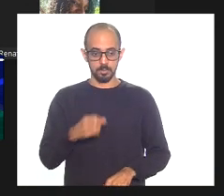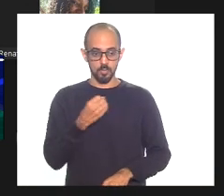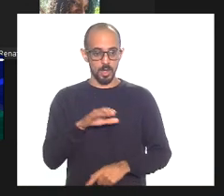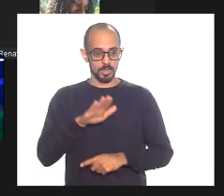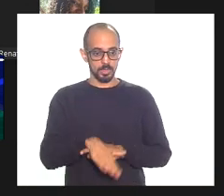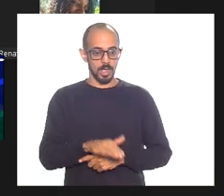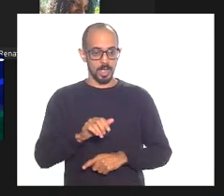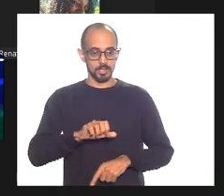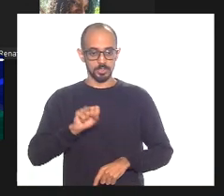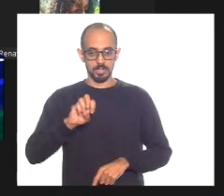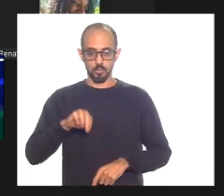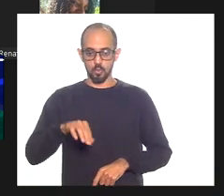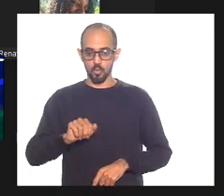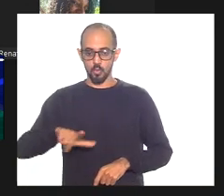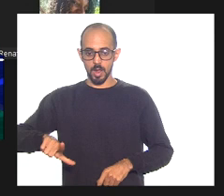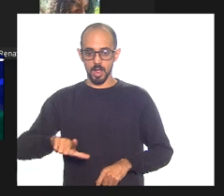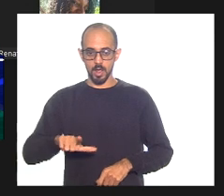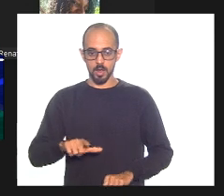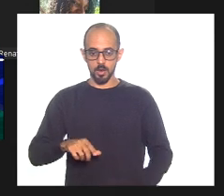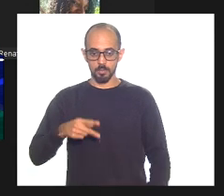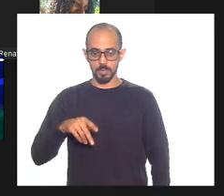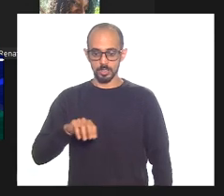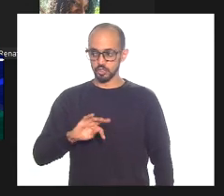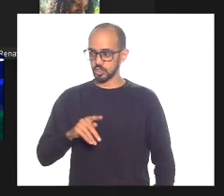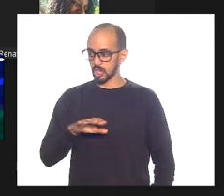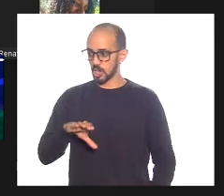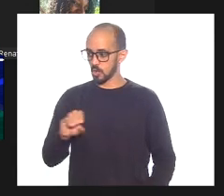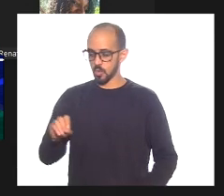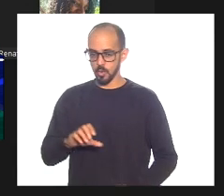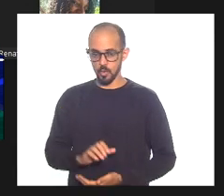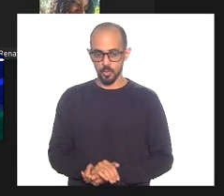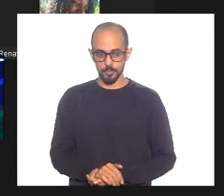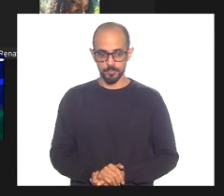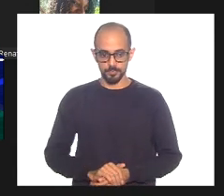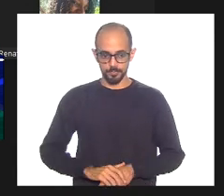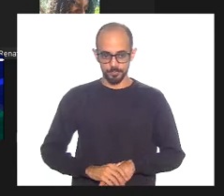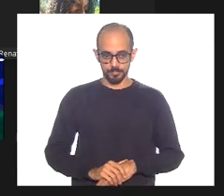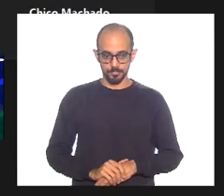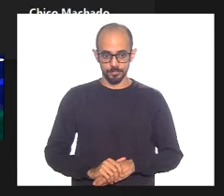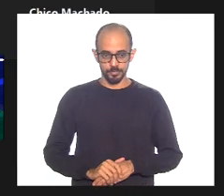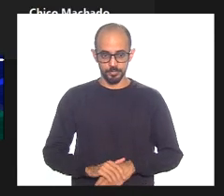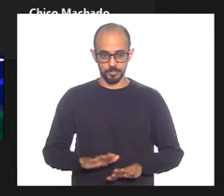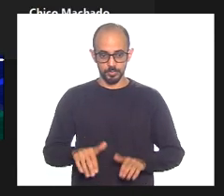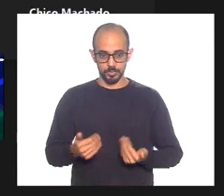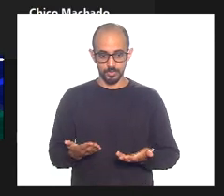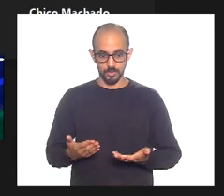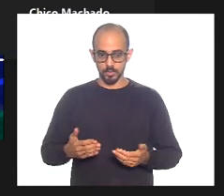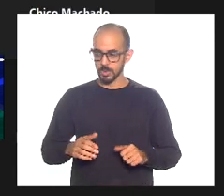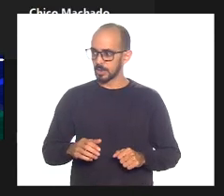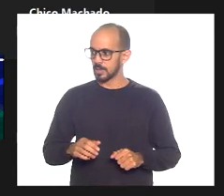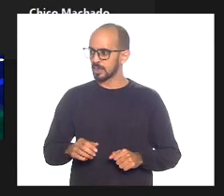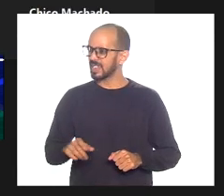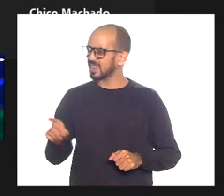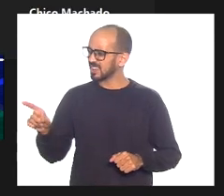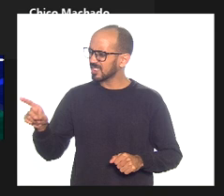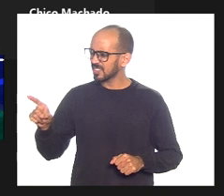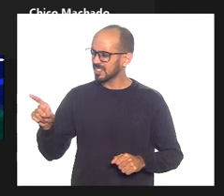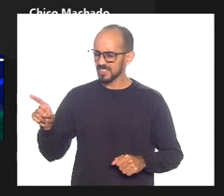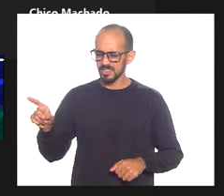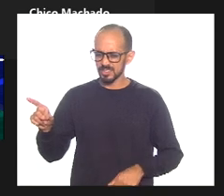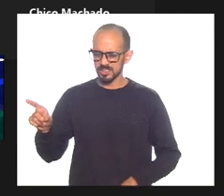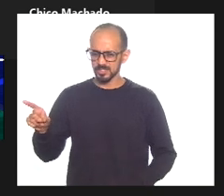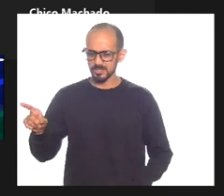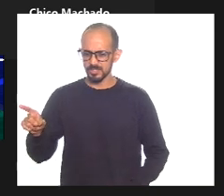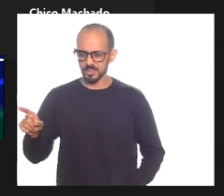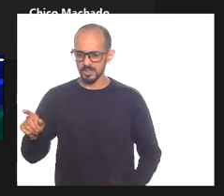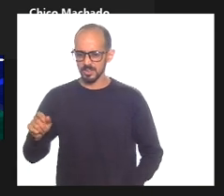querido. Pachecão, Canelão, tarde, Dionísio, presidente. Rede Madureira. Eu liguei de volta. Deputado, tá bom, Elton,